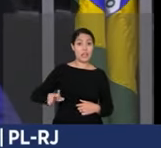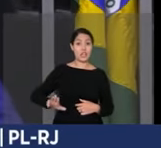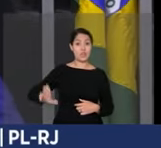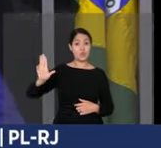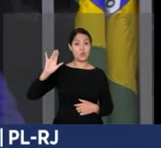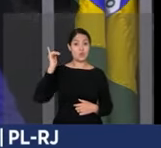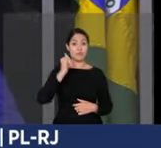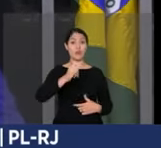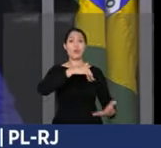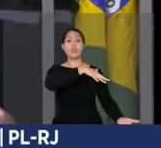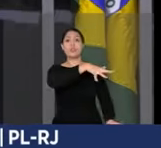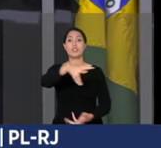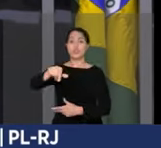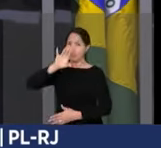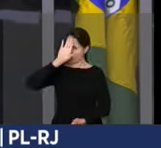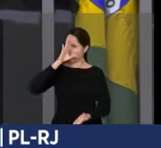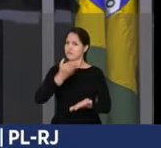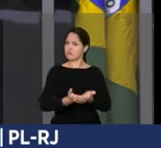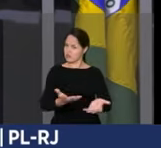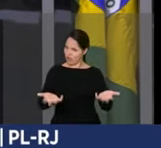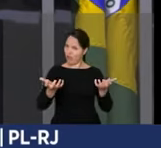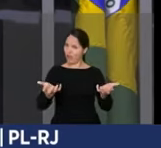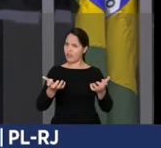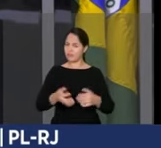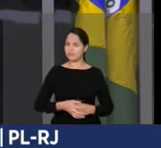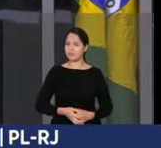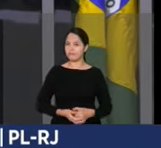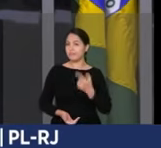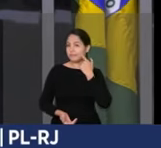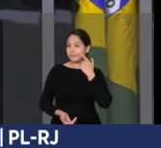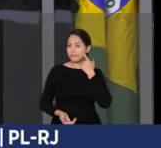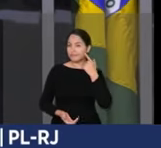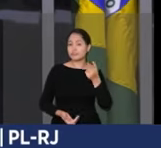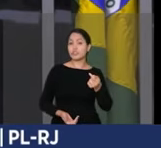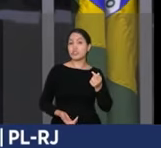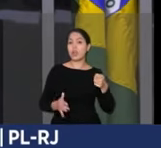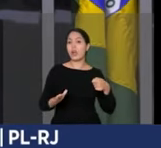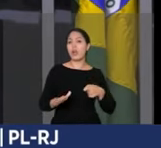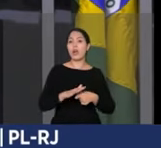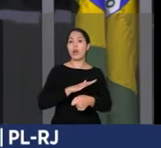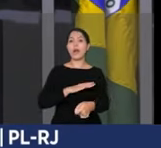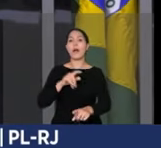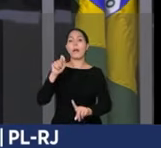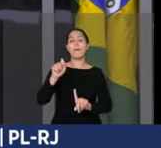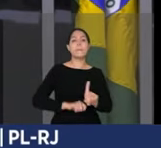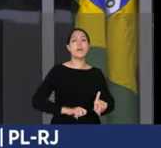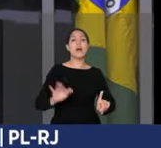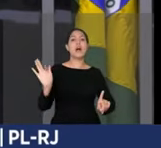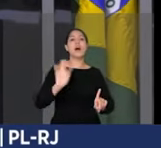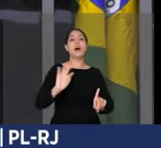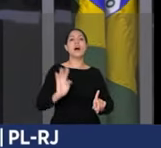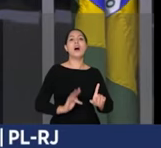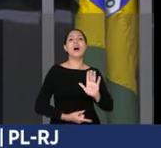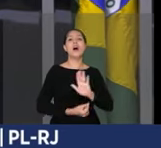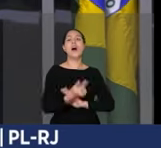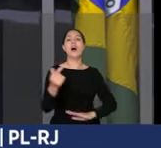exterior, investimentos estrangeiros chegaram em fevereiro ao maior valor em